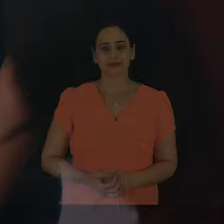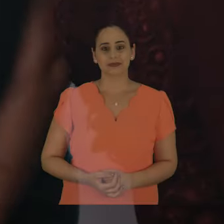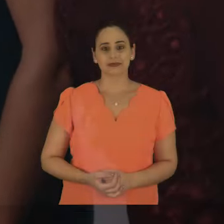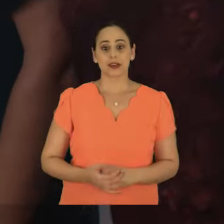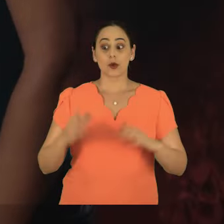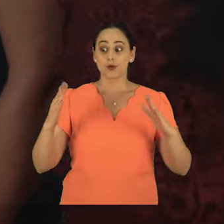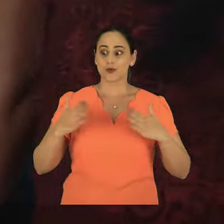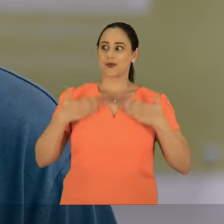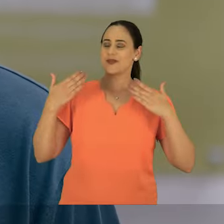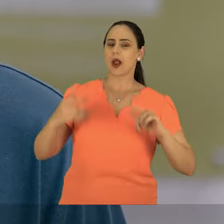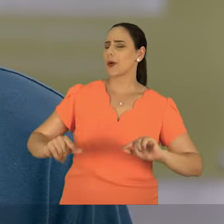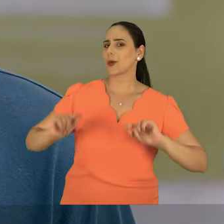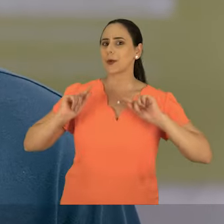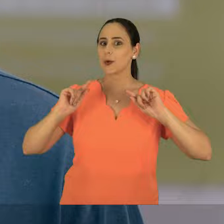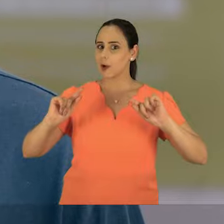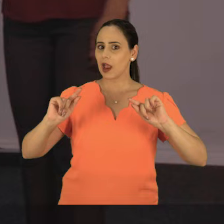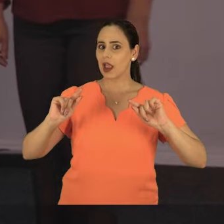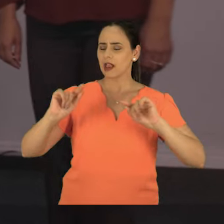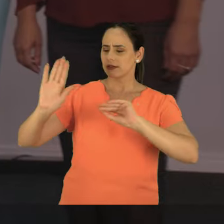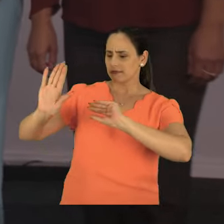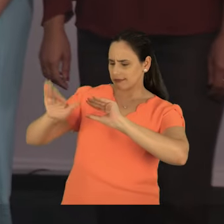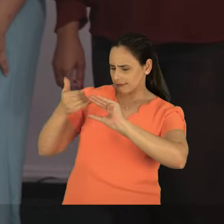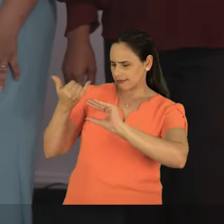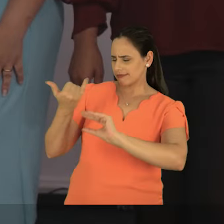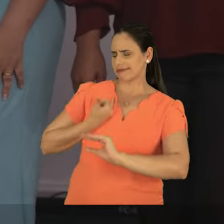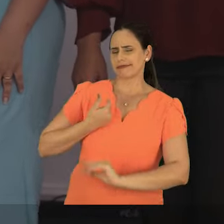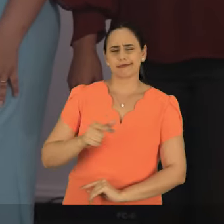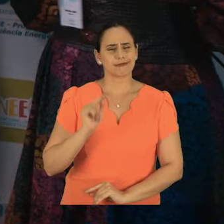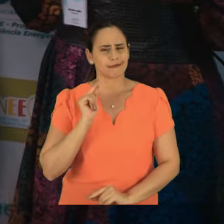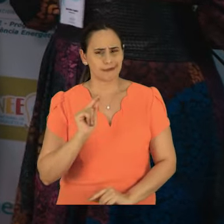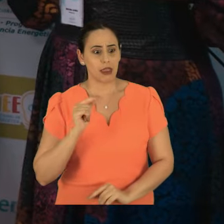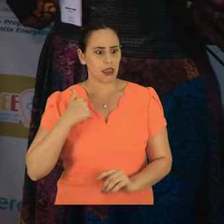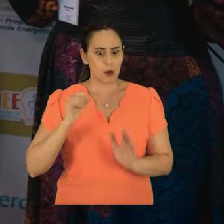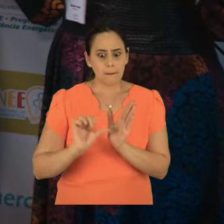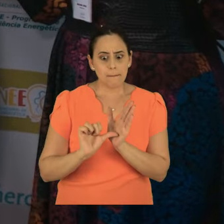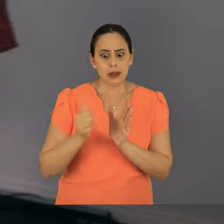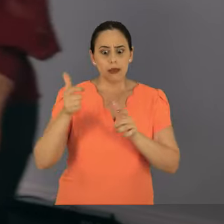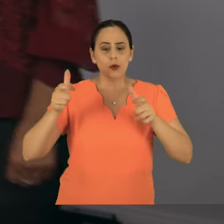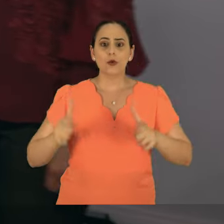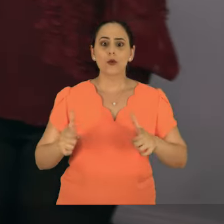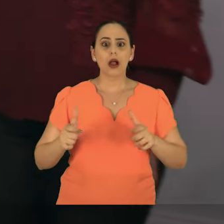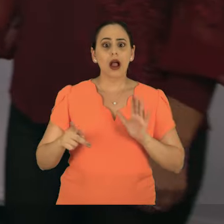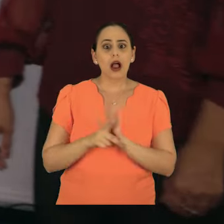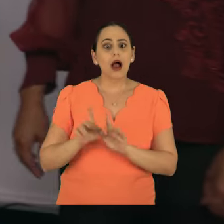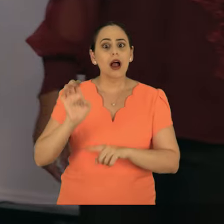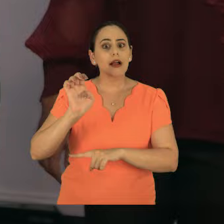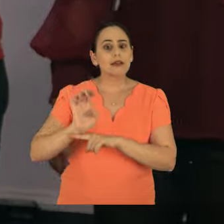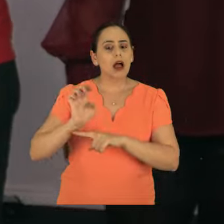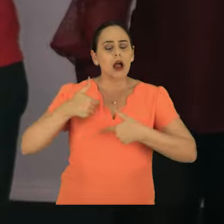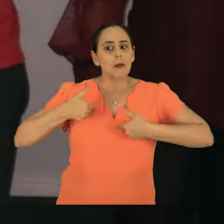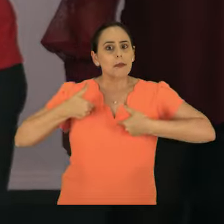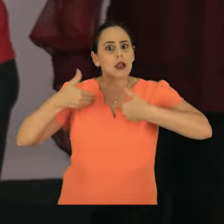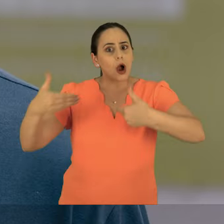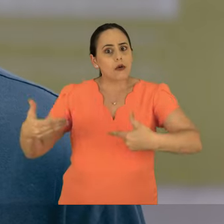A maior surpresa que eu tive foi quando eu recebi um e-mail, né, de que eu havia ficado em primeiro no estado e que eu fui convidado